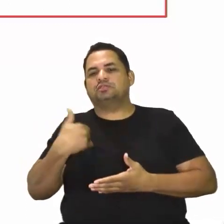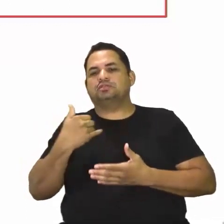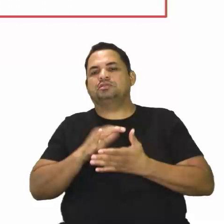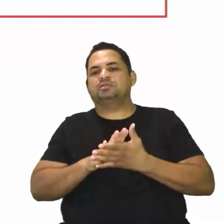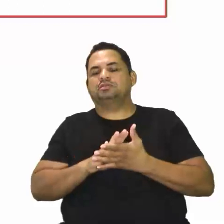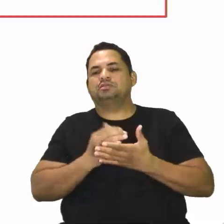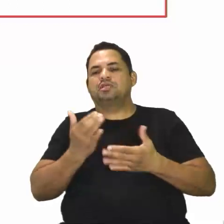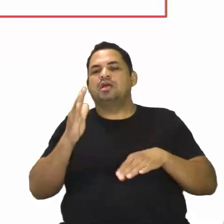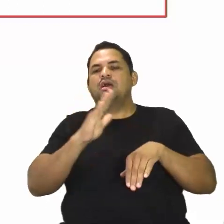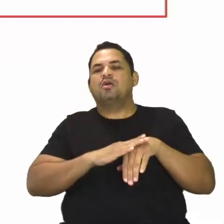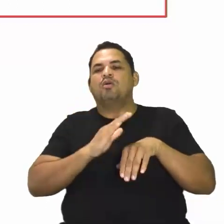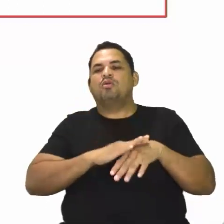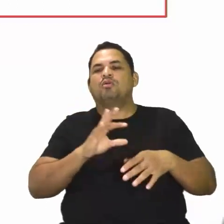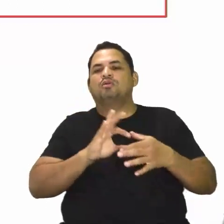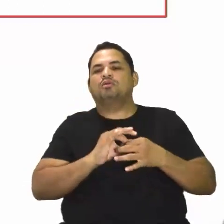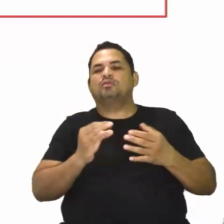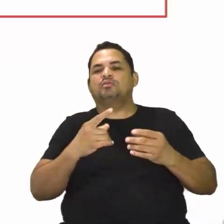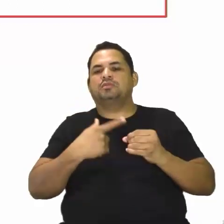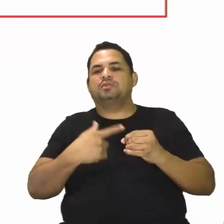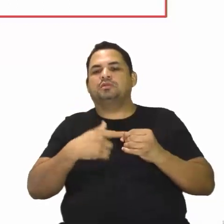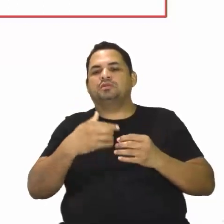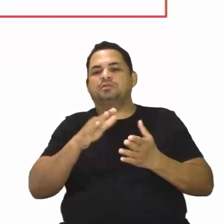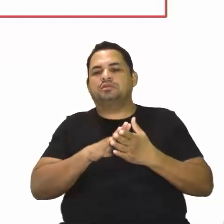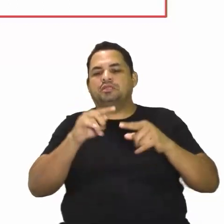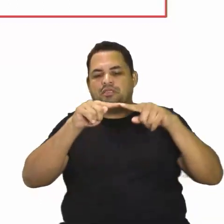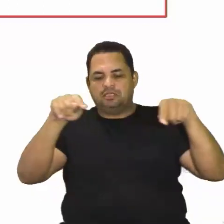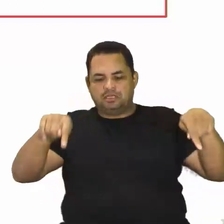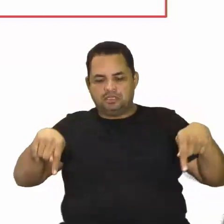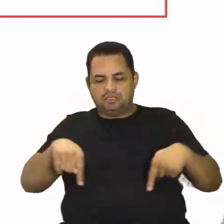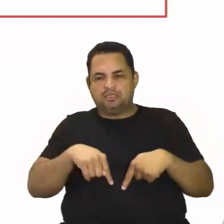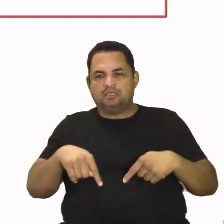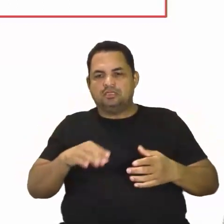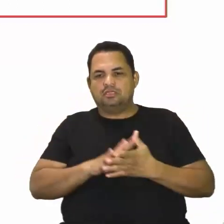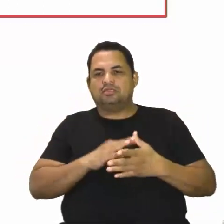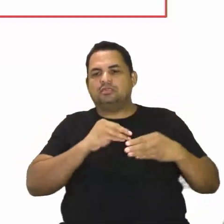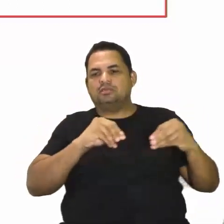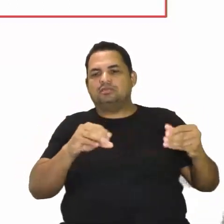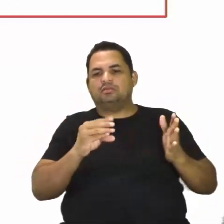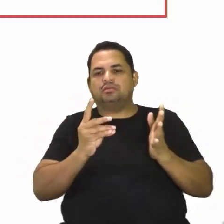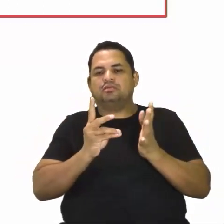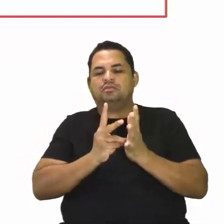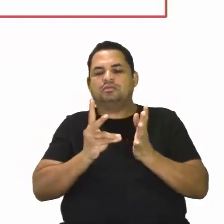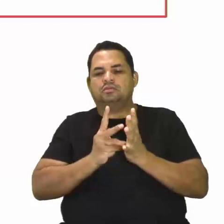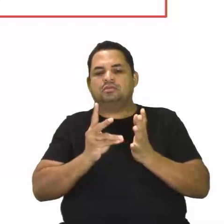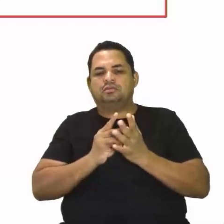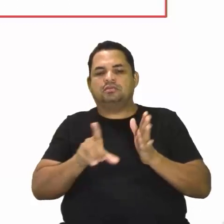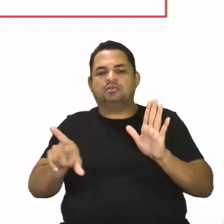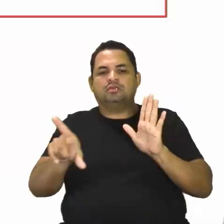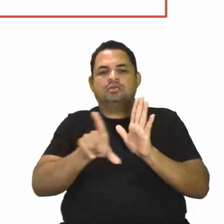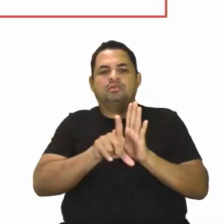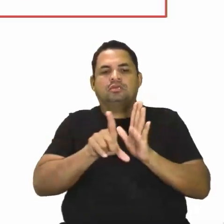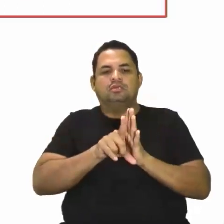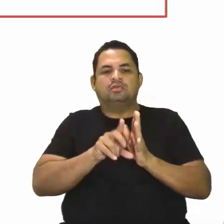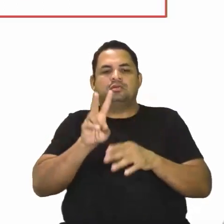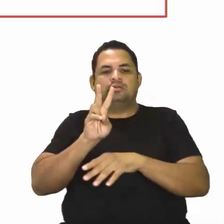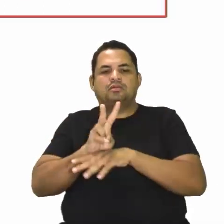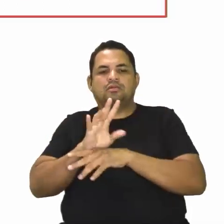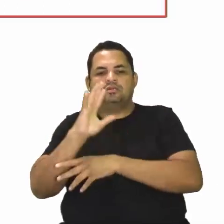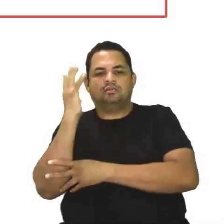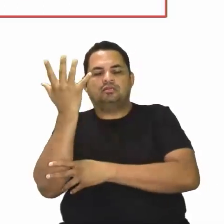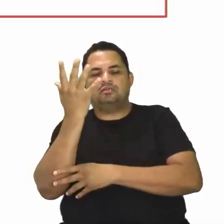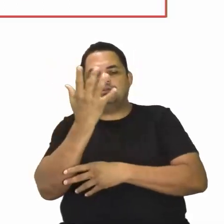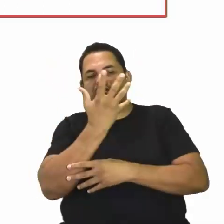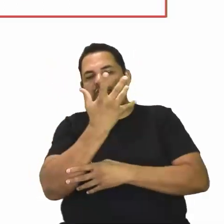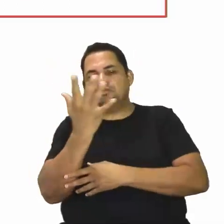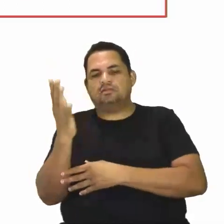autonomia para os municípios, a demarcação de terras indígenas, a lei de proteção ambiental, a garantia de aposentadoria para os